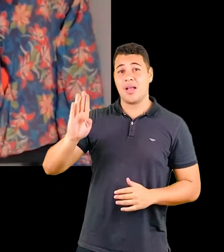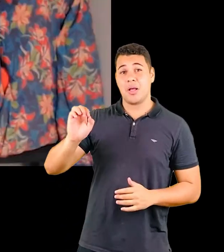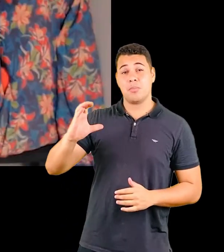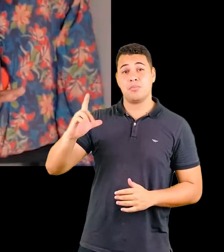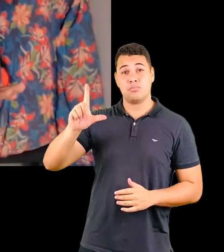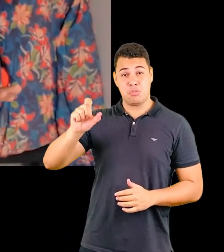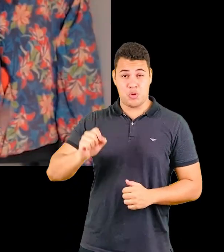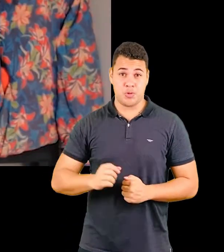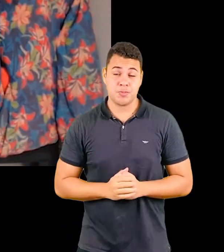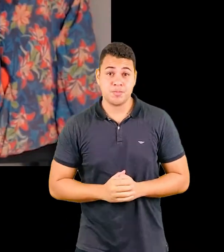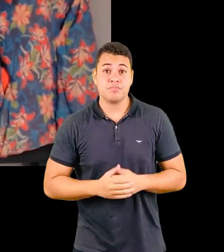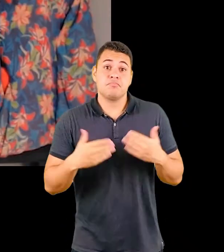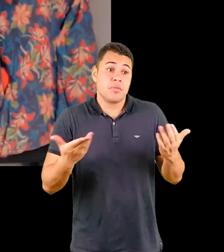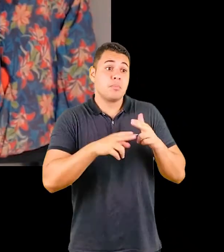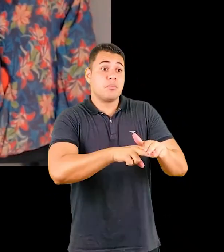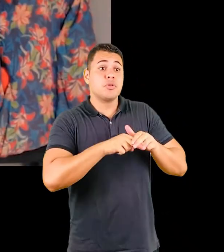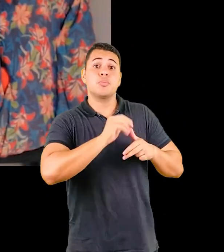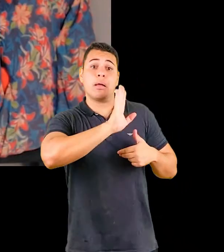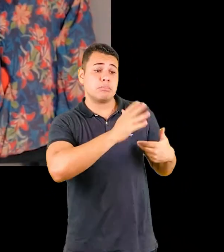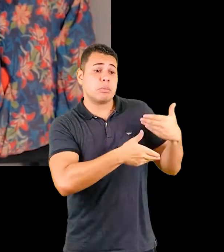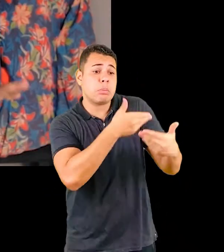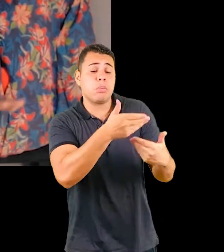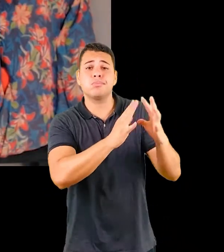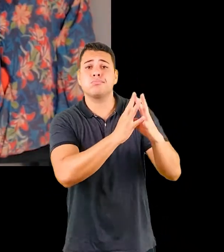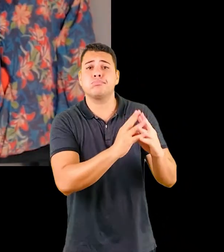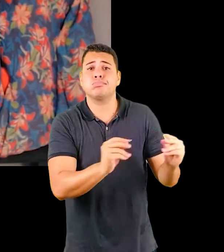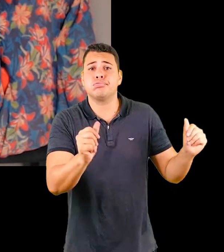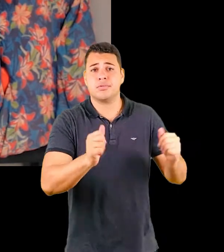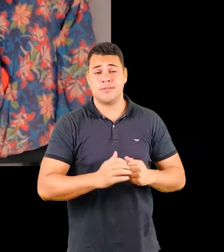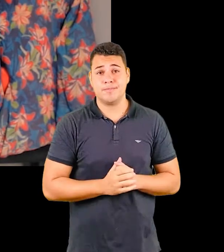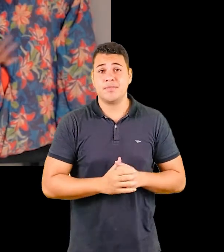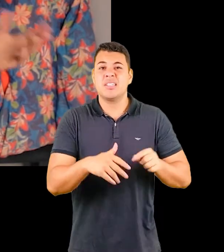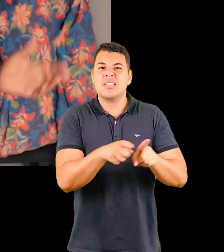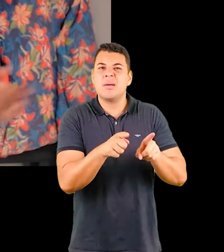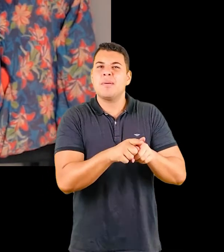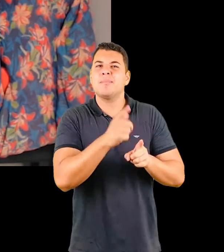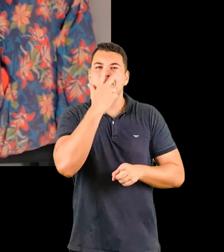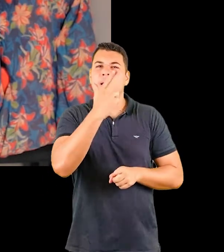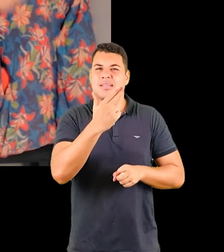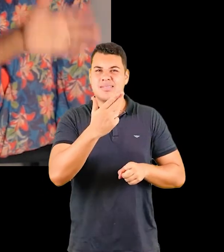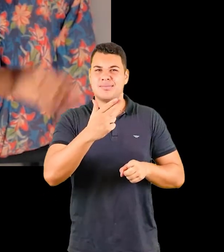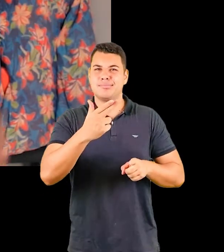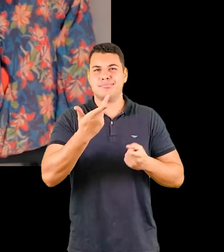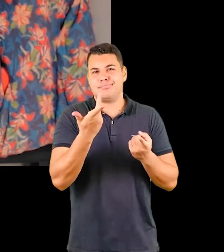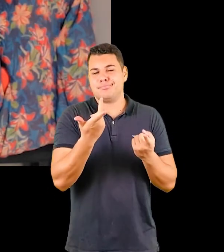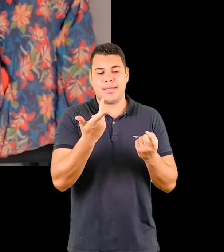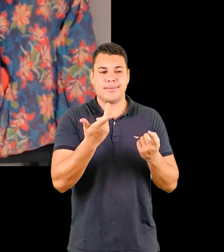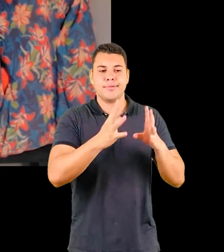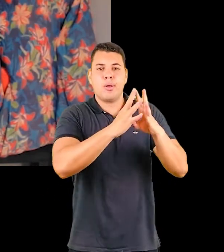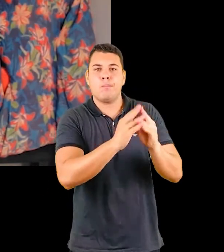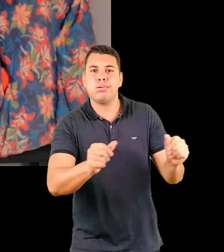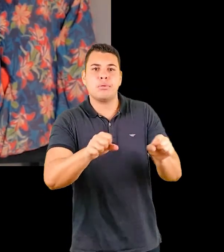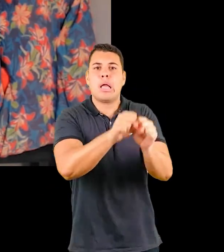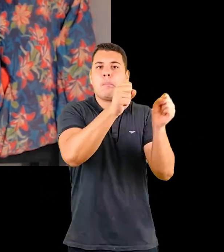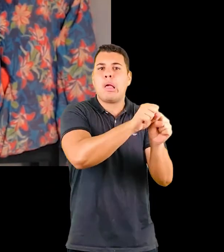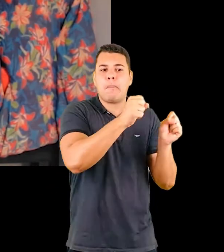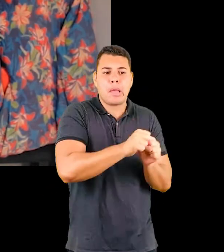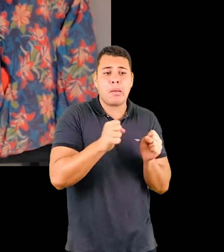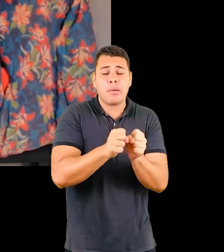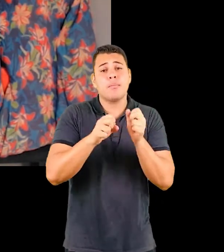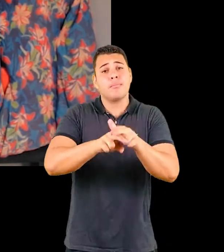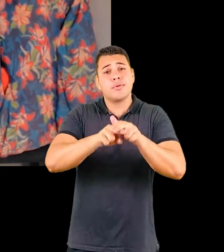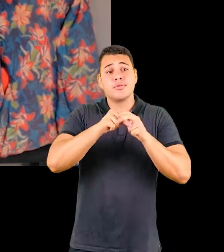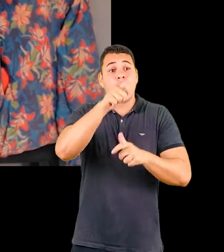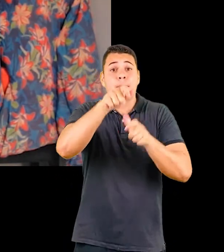tempo, destruíram. Os ternos que tinha lá passaram a maca, as pessoas estão